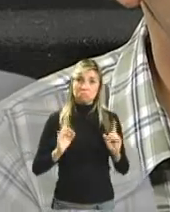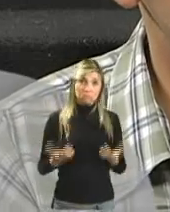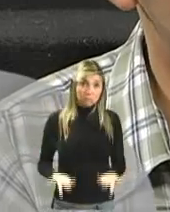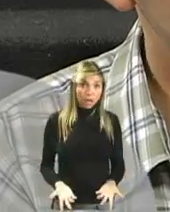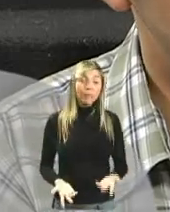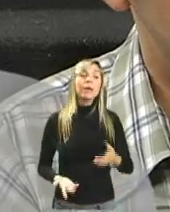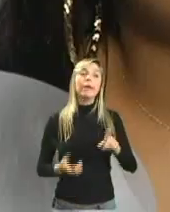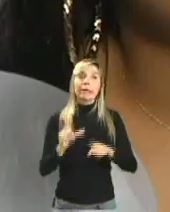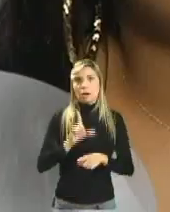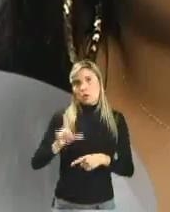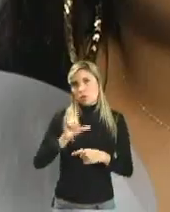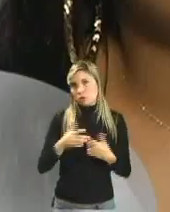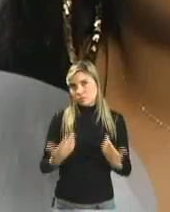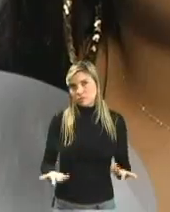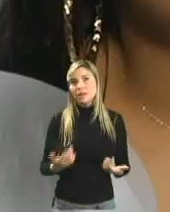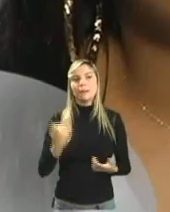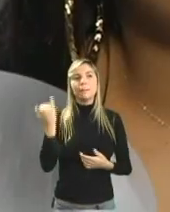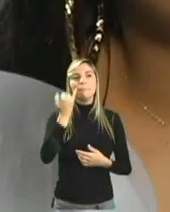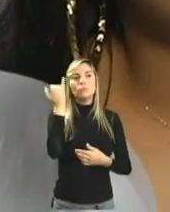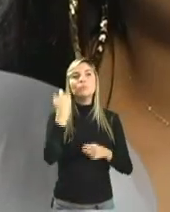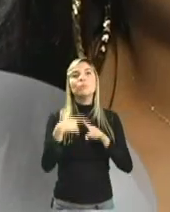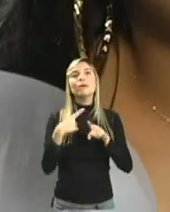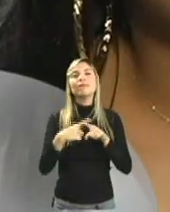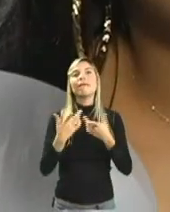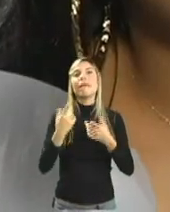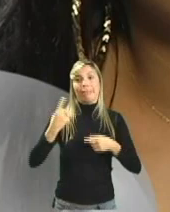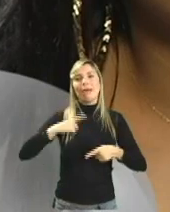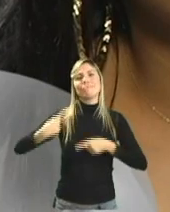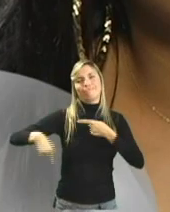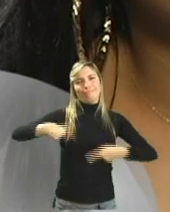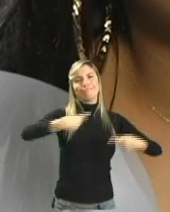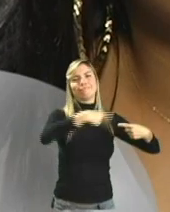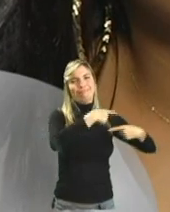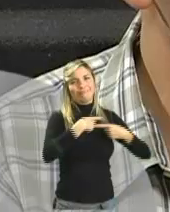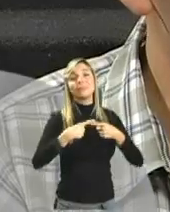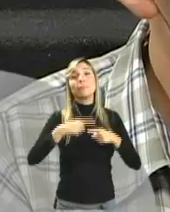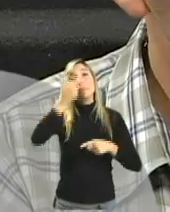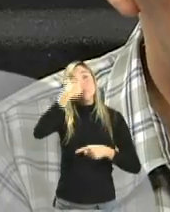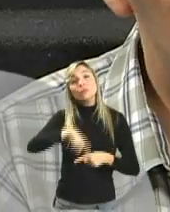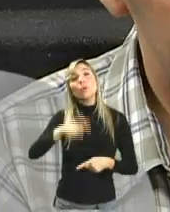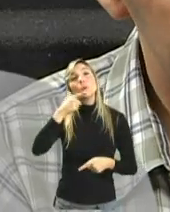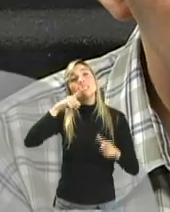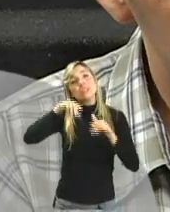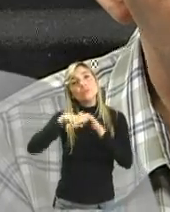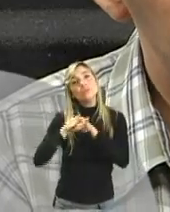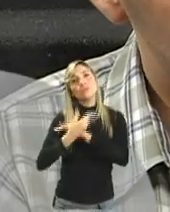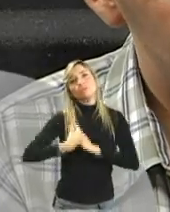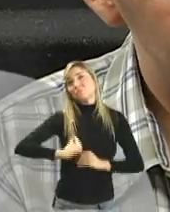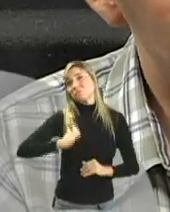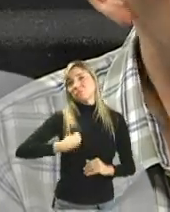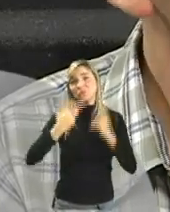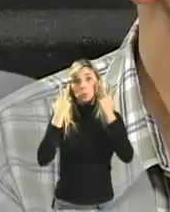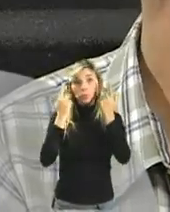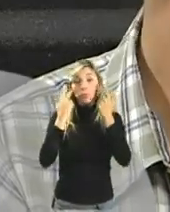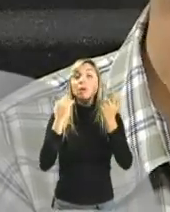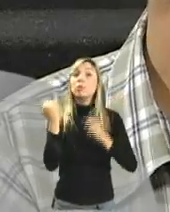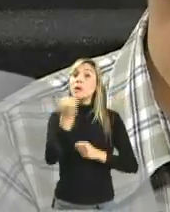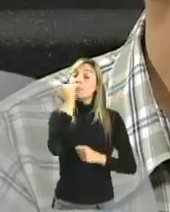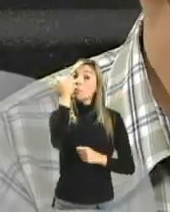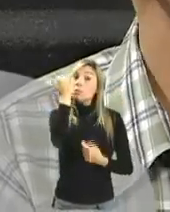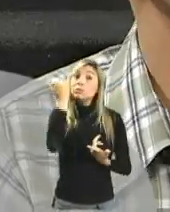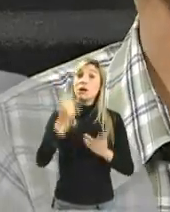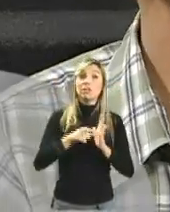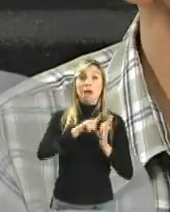essa situação e que, claro, vai ser um fator de muitas discussões para ele adaptar. Então, o ideal seria